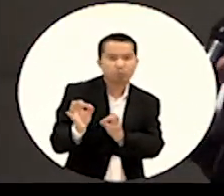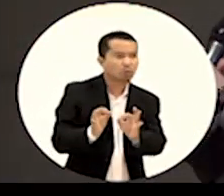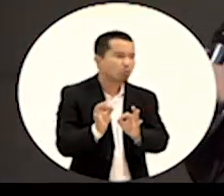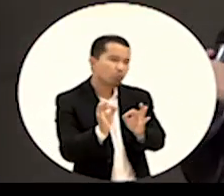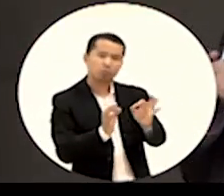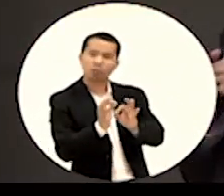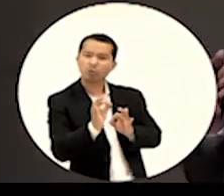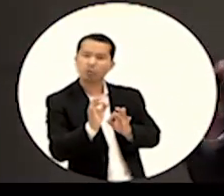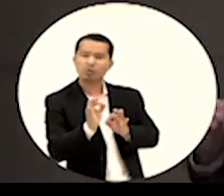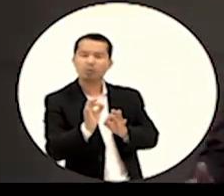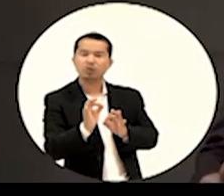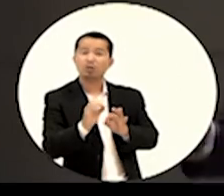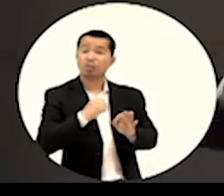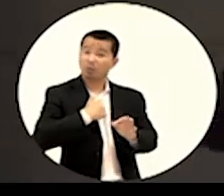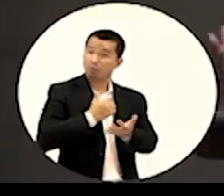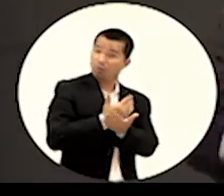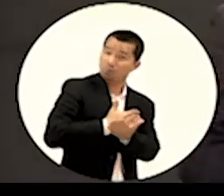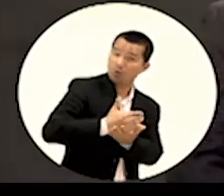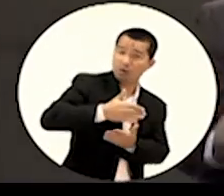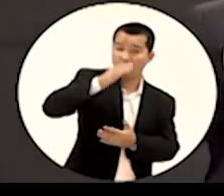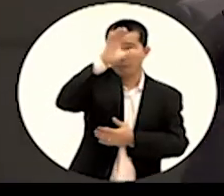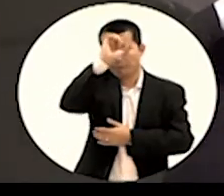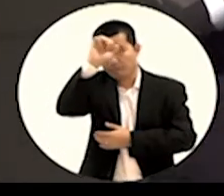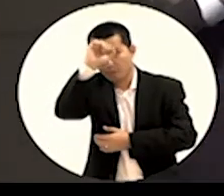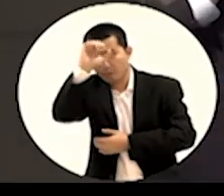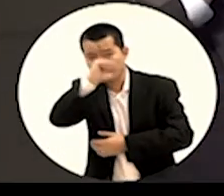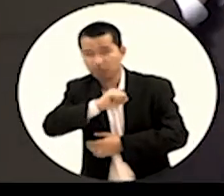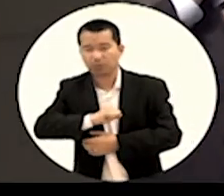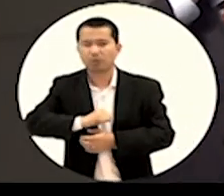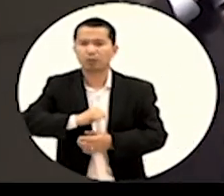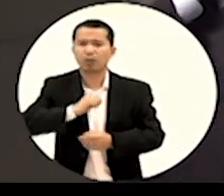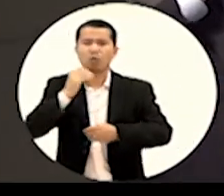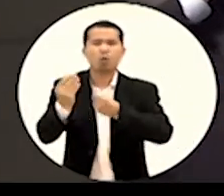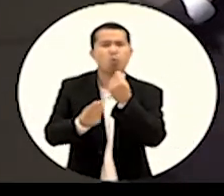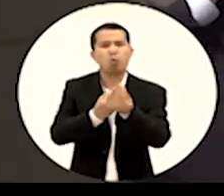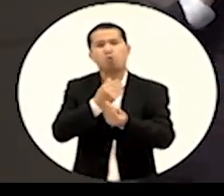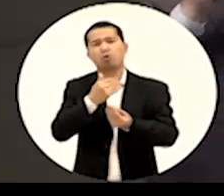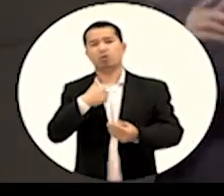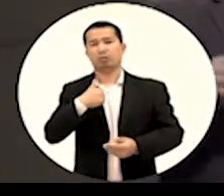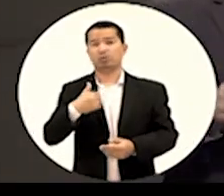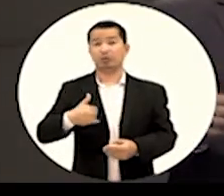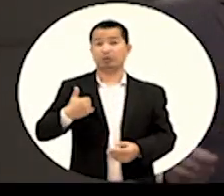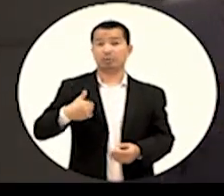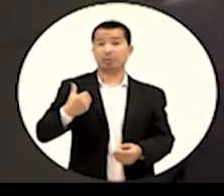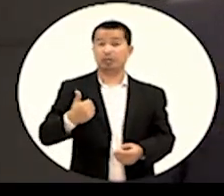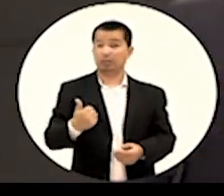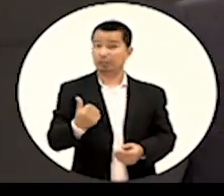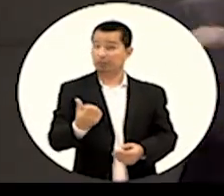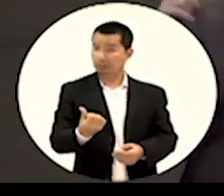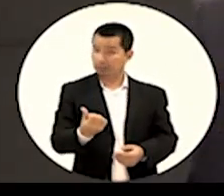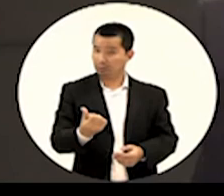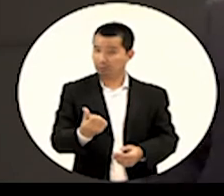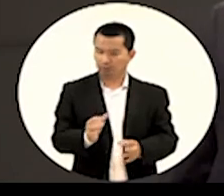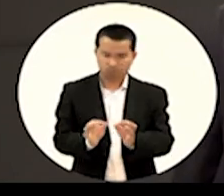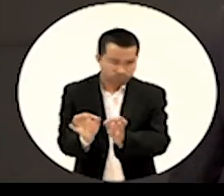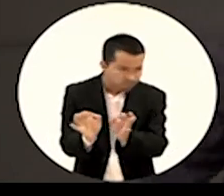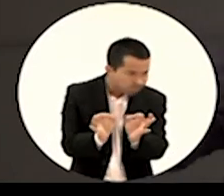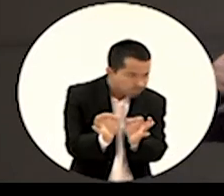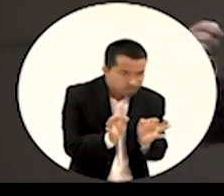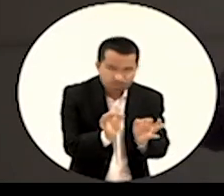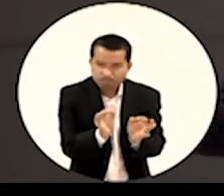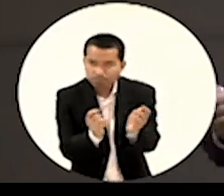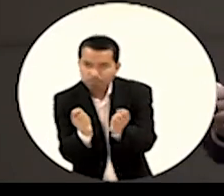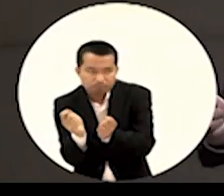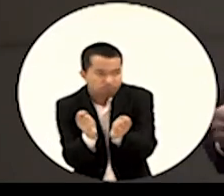para o sustento e eu tinha que administrar. E aí então eu aprendi a fazer orçamento doméstico. Eu